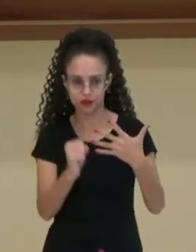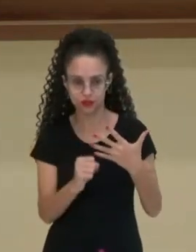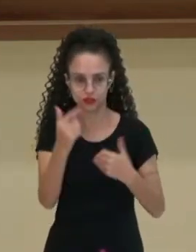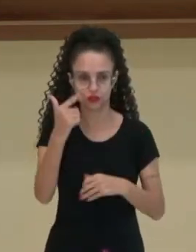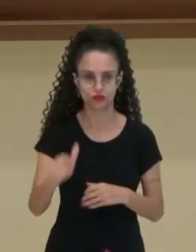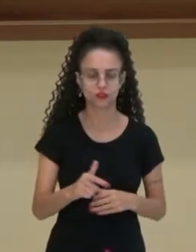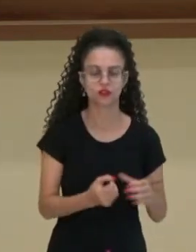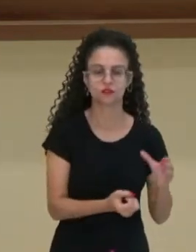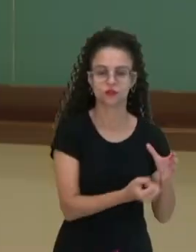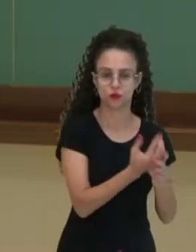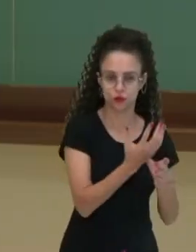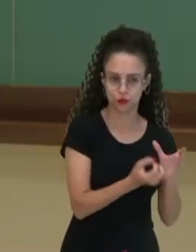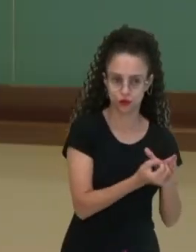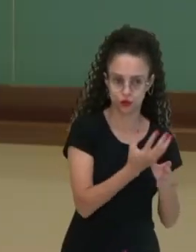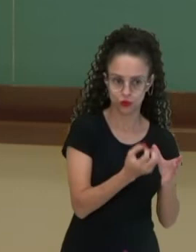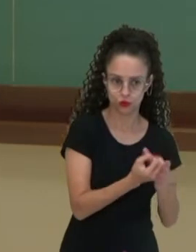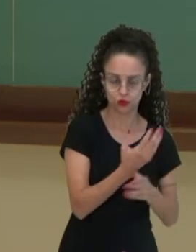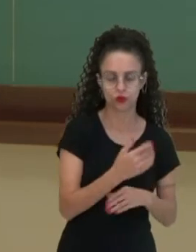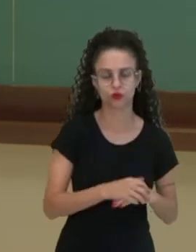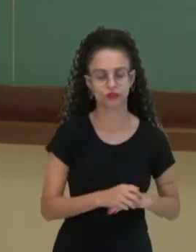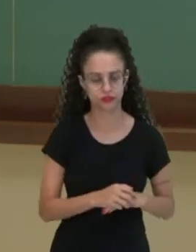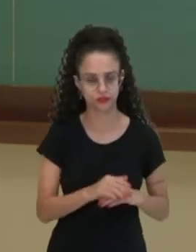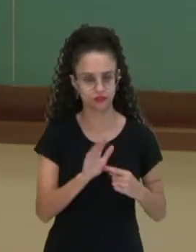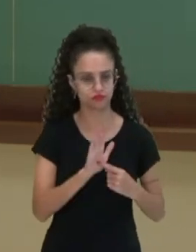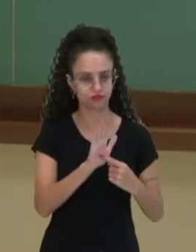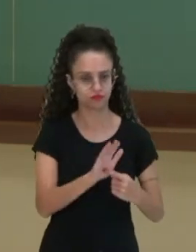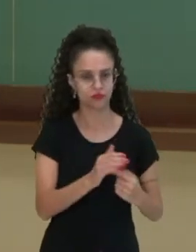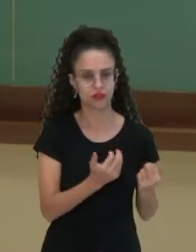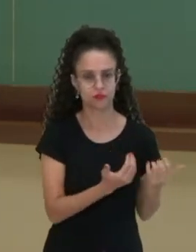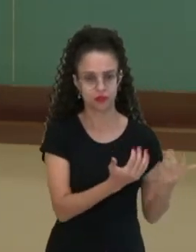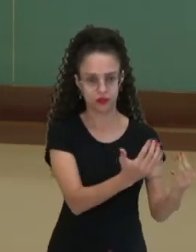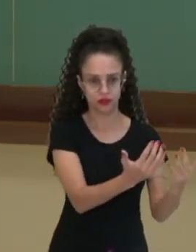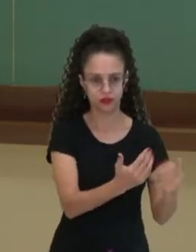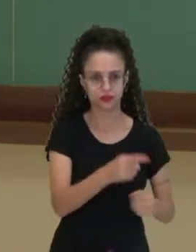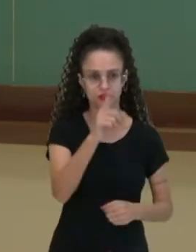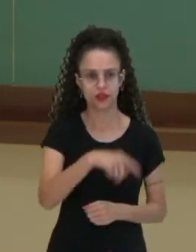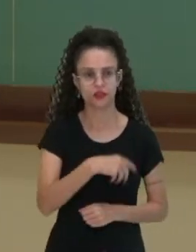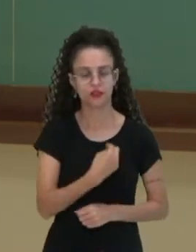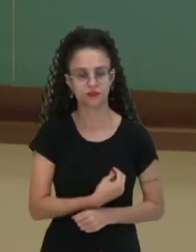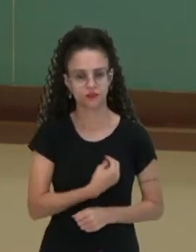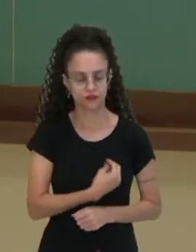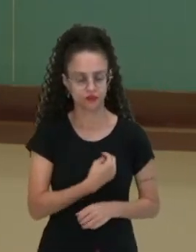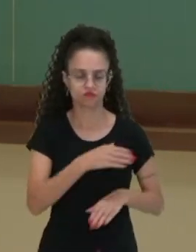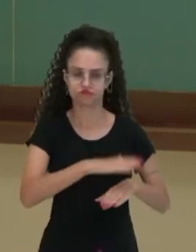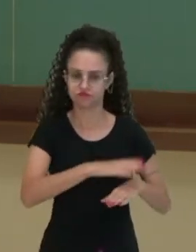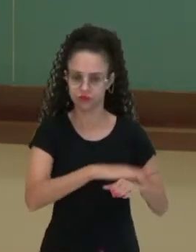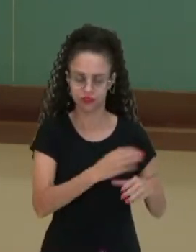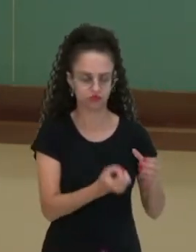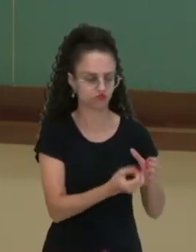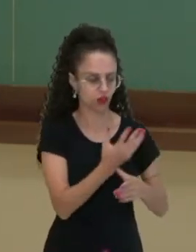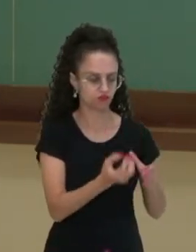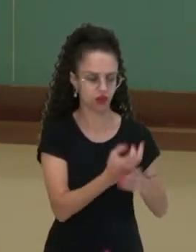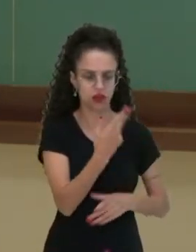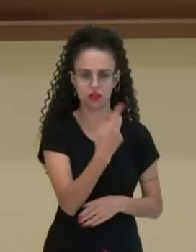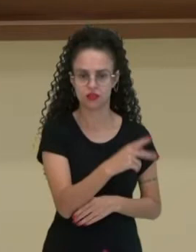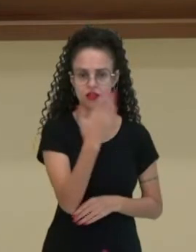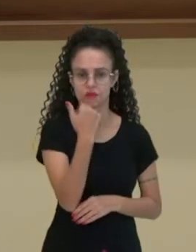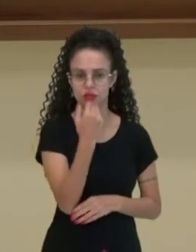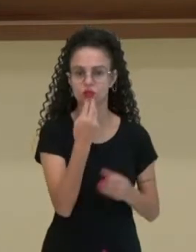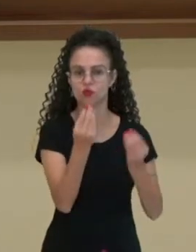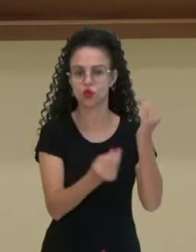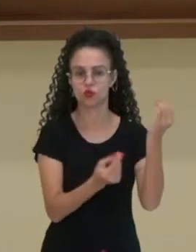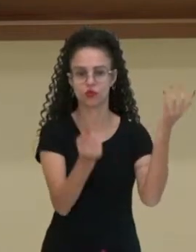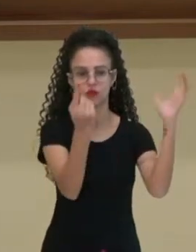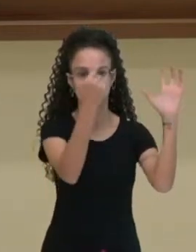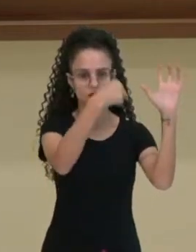os produtores, olha eles aqui representados nessa planta, são os seres vivos que fabricam o seu próprio alimento. Através do quê?